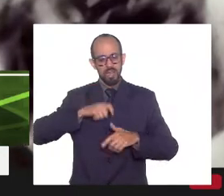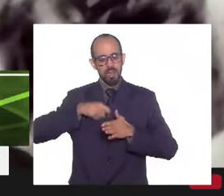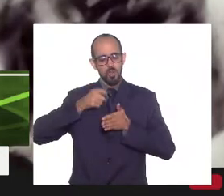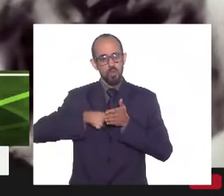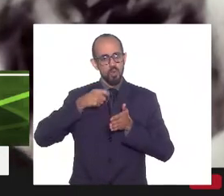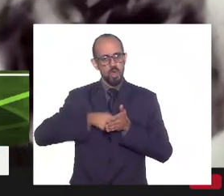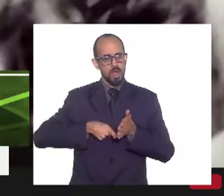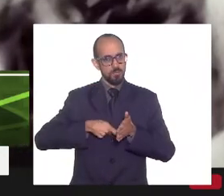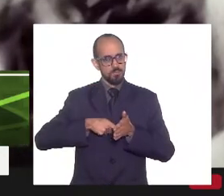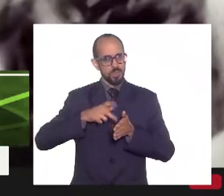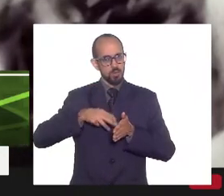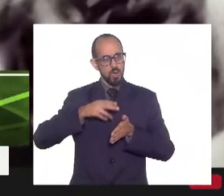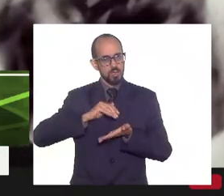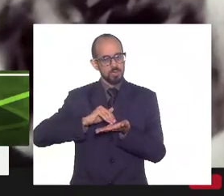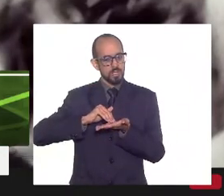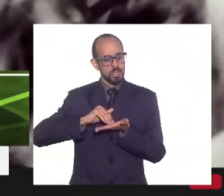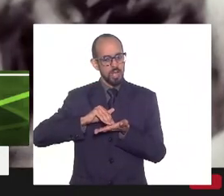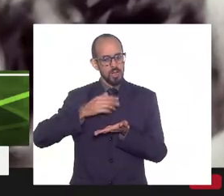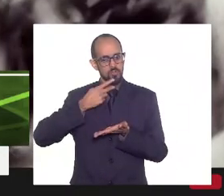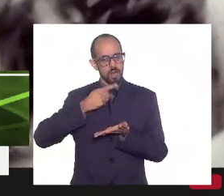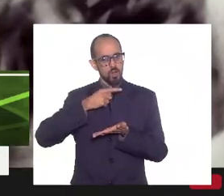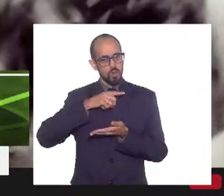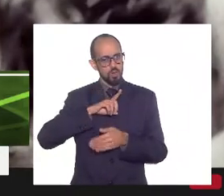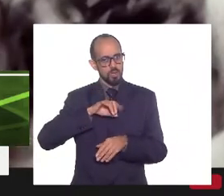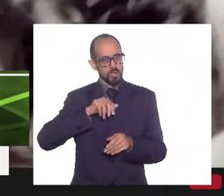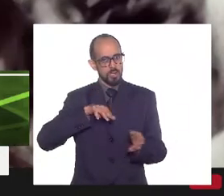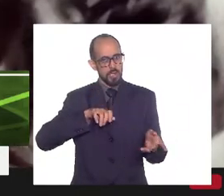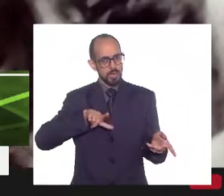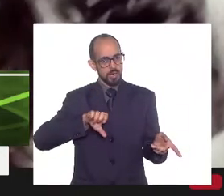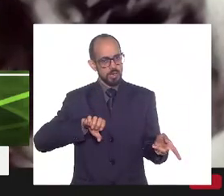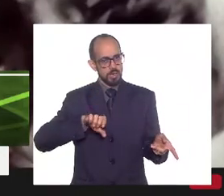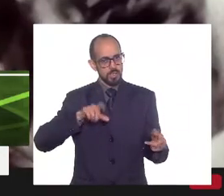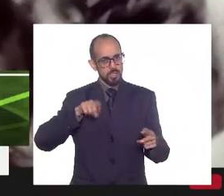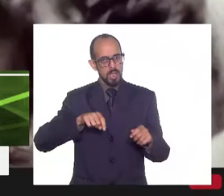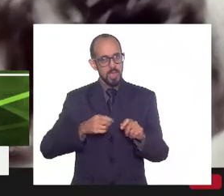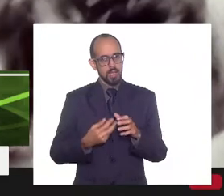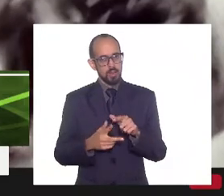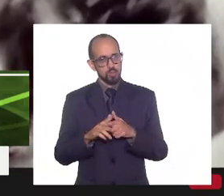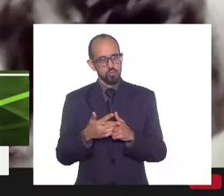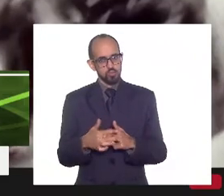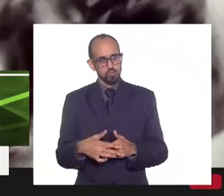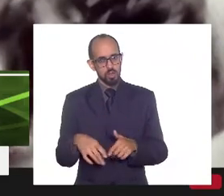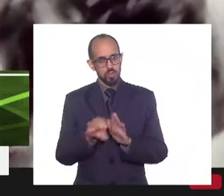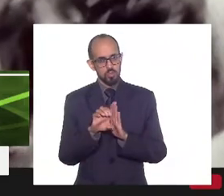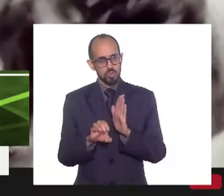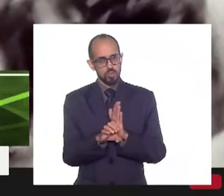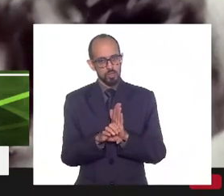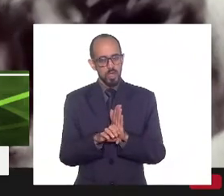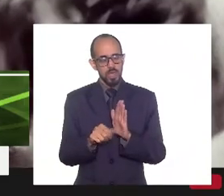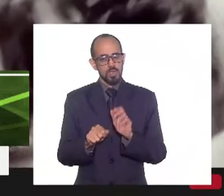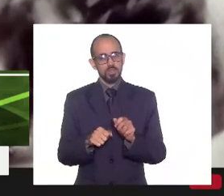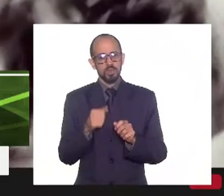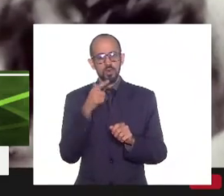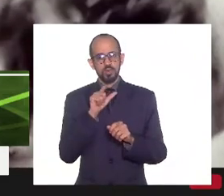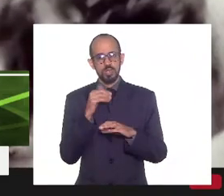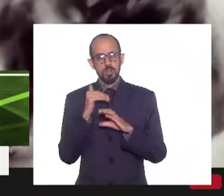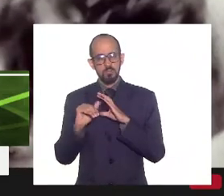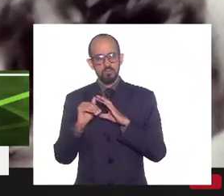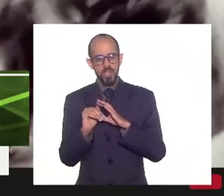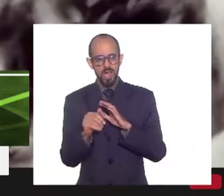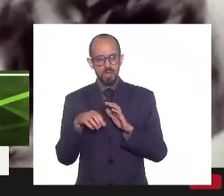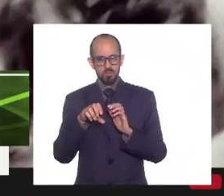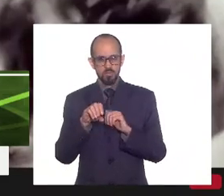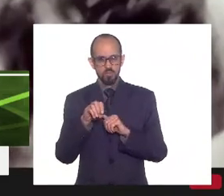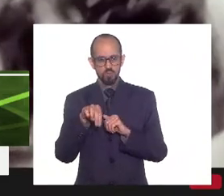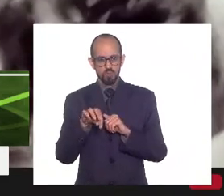colocou a secretária Daniele, em acessar os editais, né? Em prestar contas, né? Ou seja, nós temos